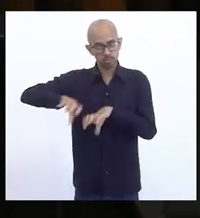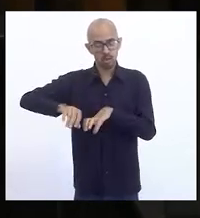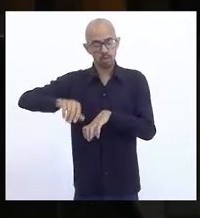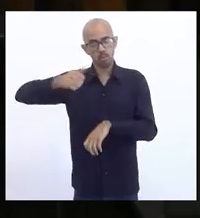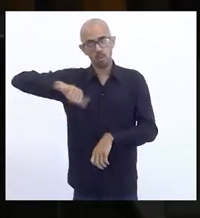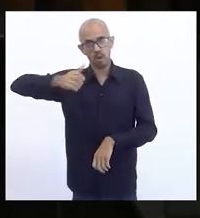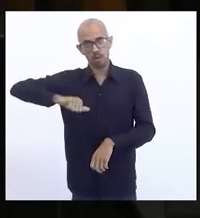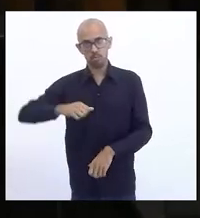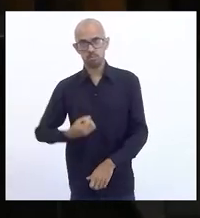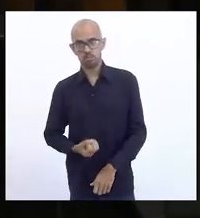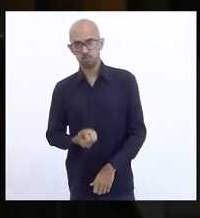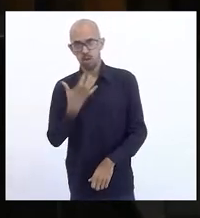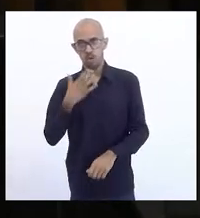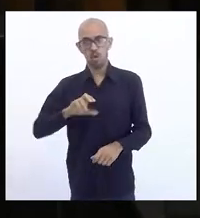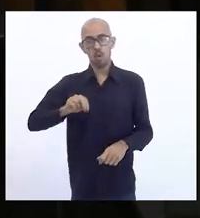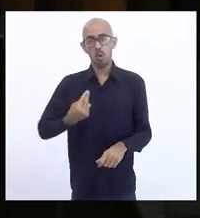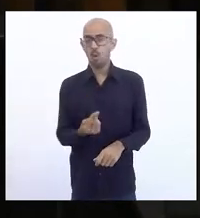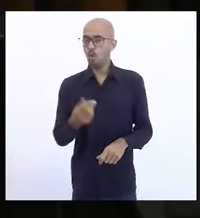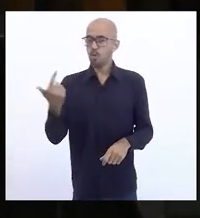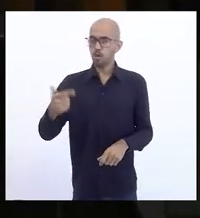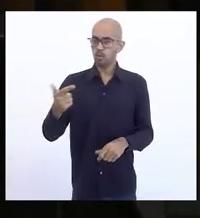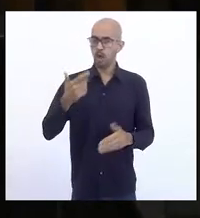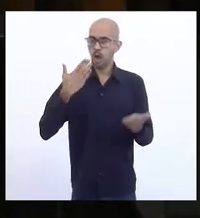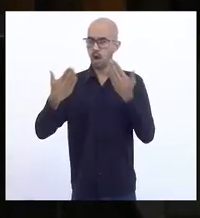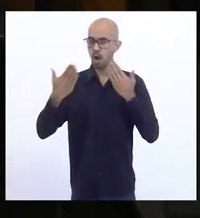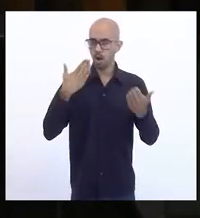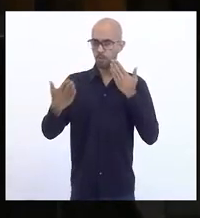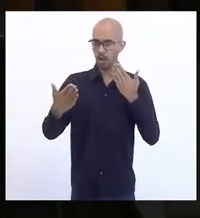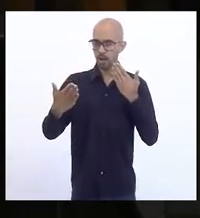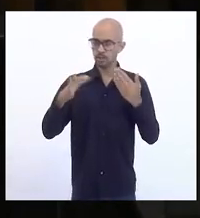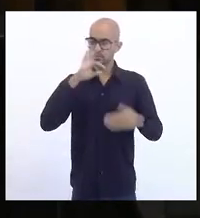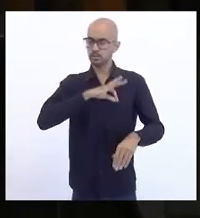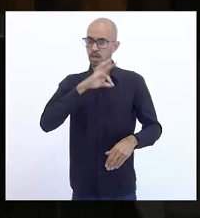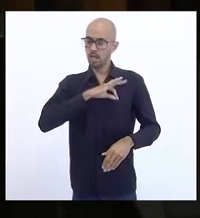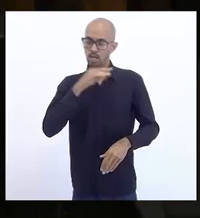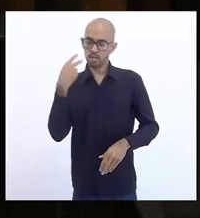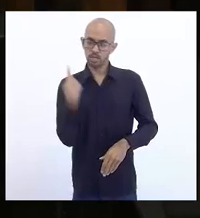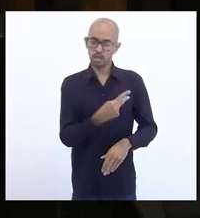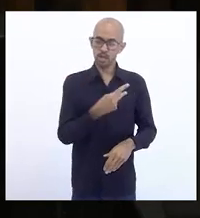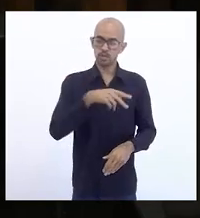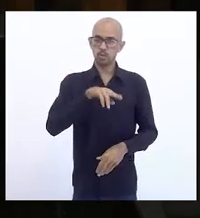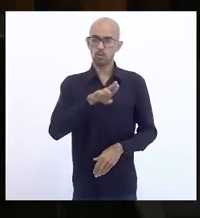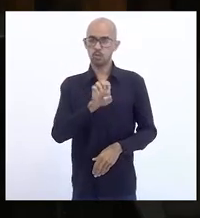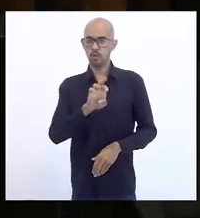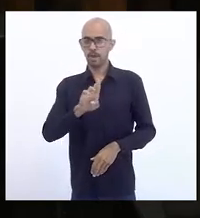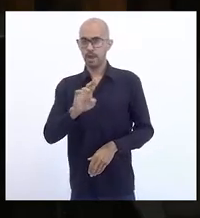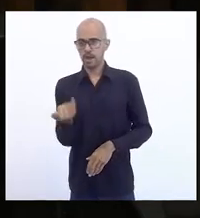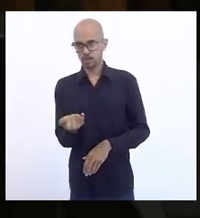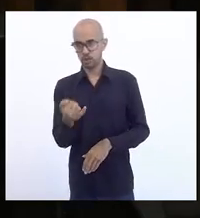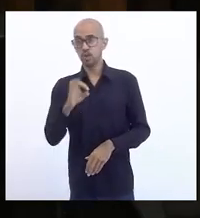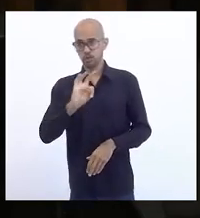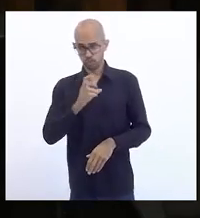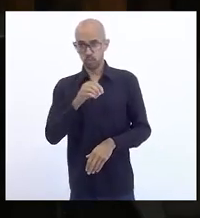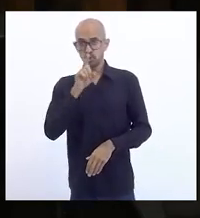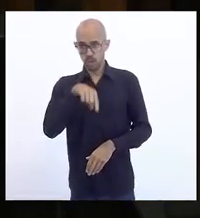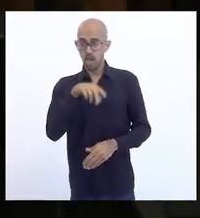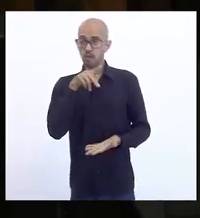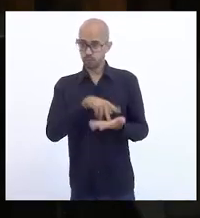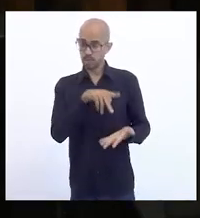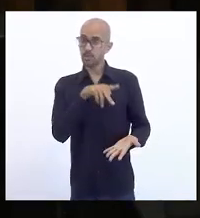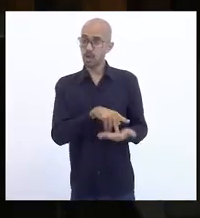qualidade, que não tem comparação dos seus salários com os salários da UERJ. Tudo isso é